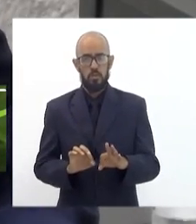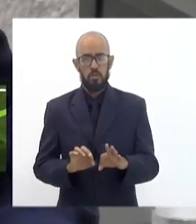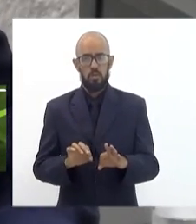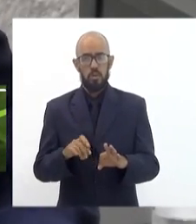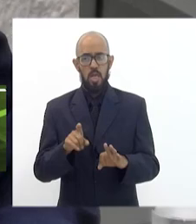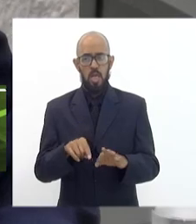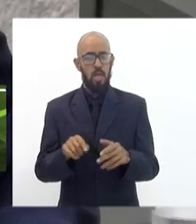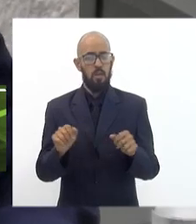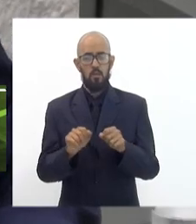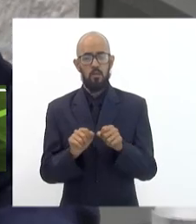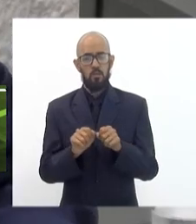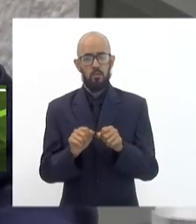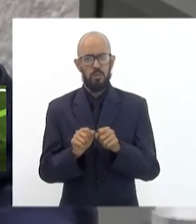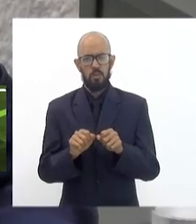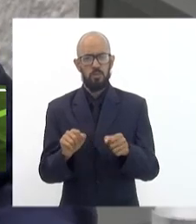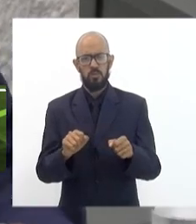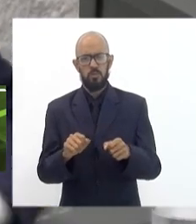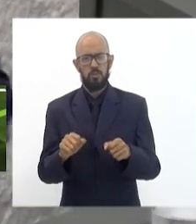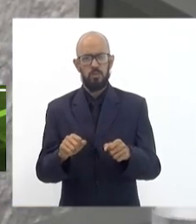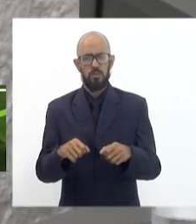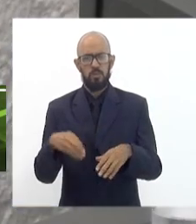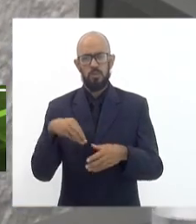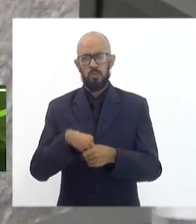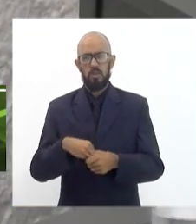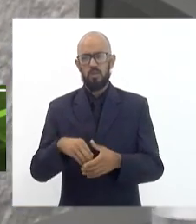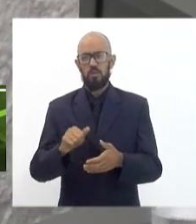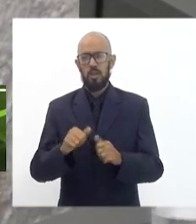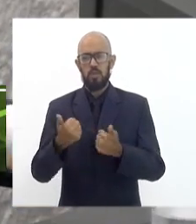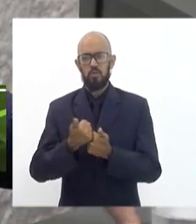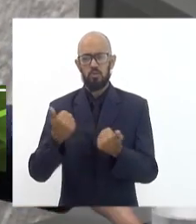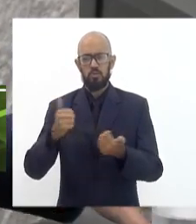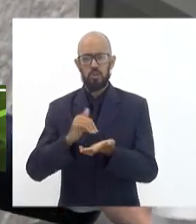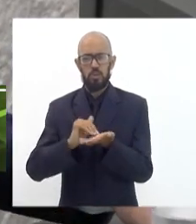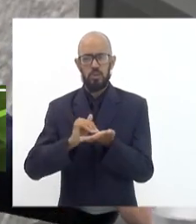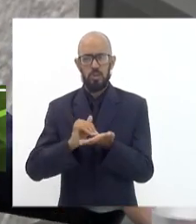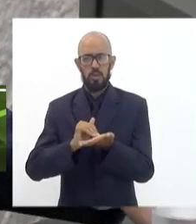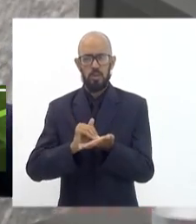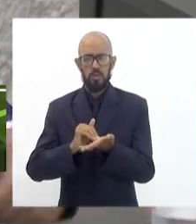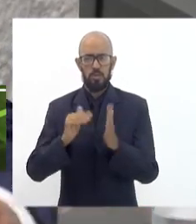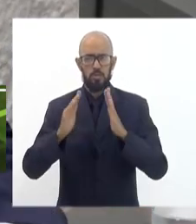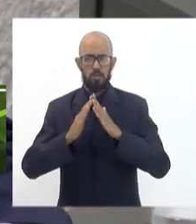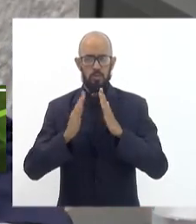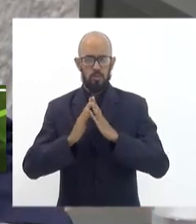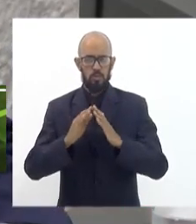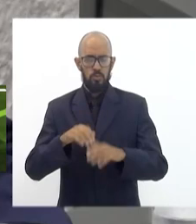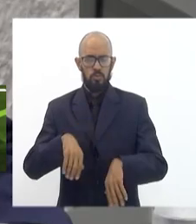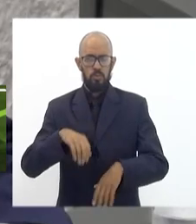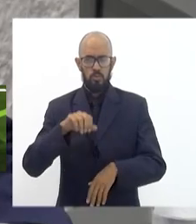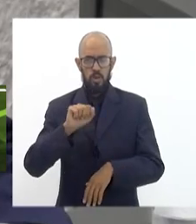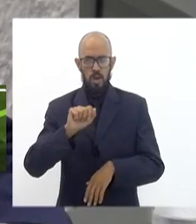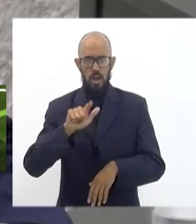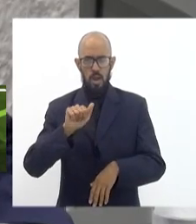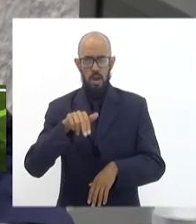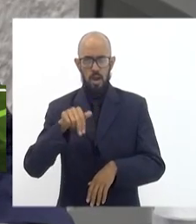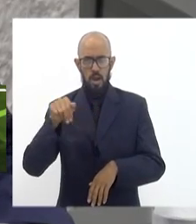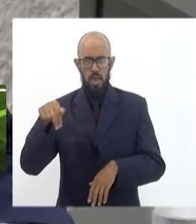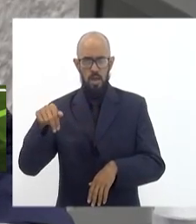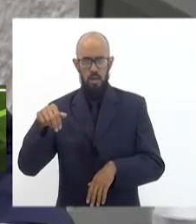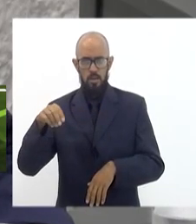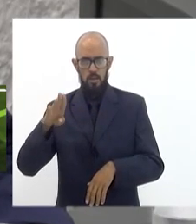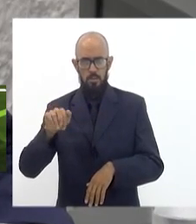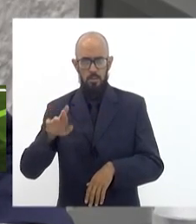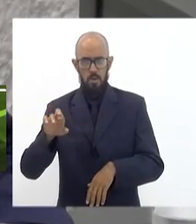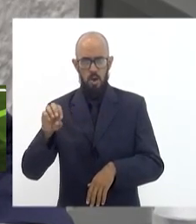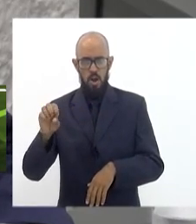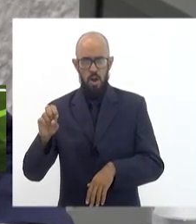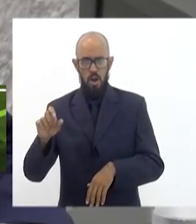ele é tocado pela subsecretaria de habitação e o subsecretário é o Alan Borges e e lá você tem